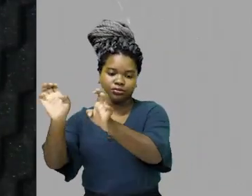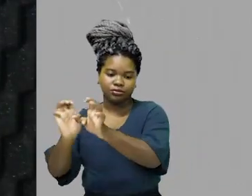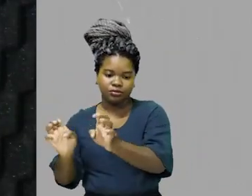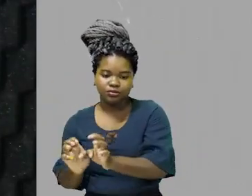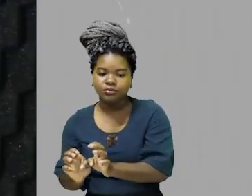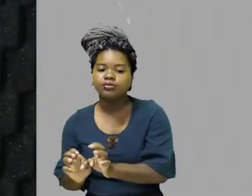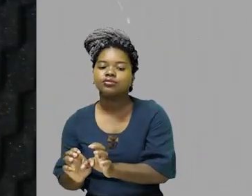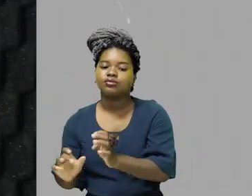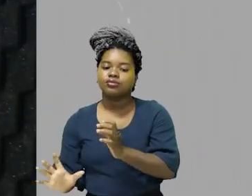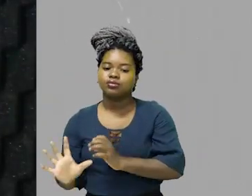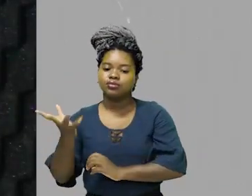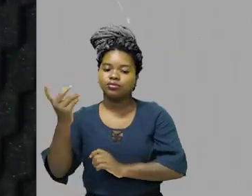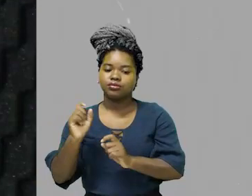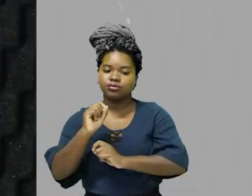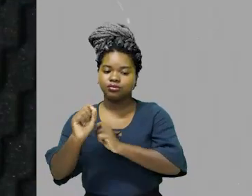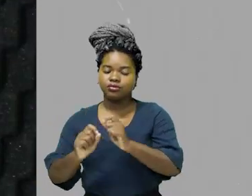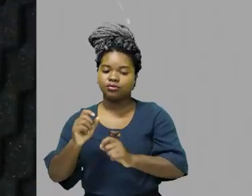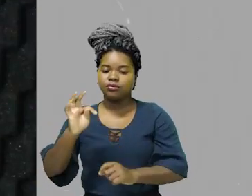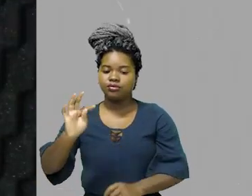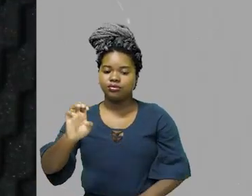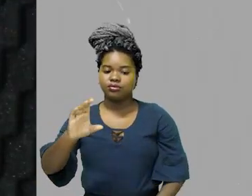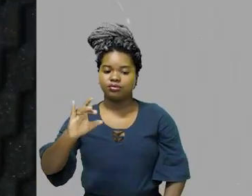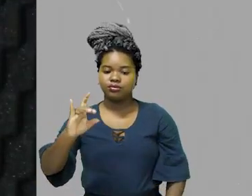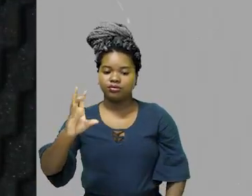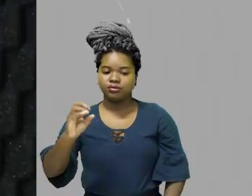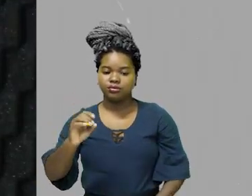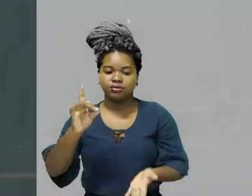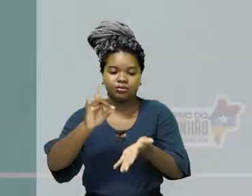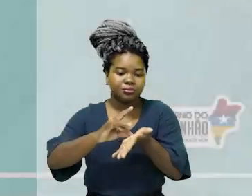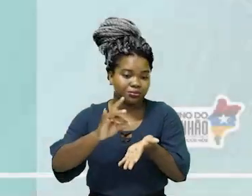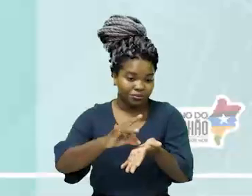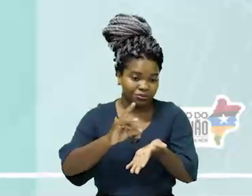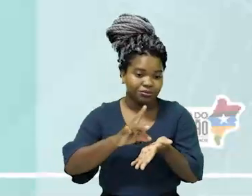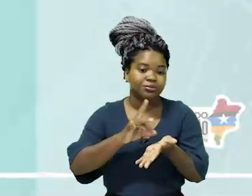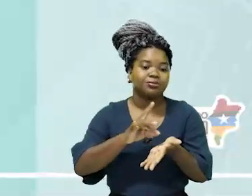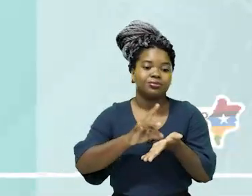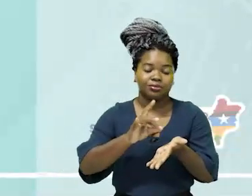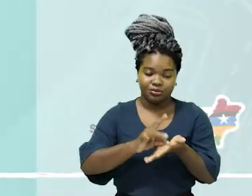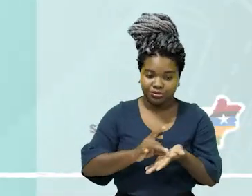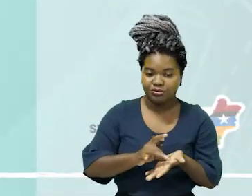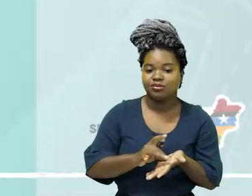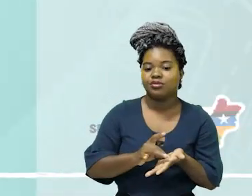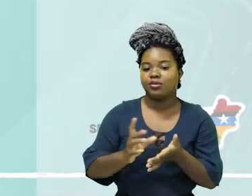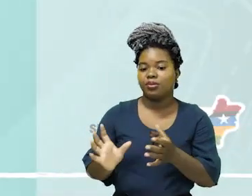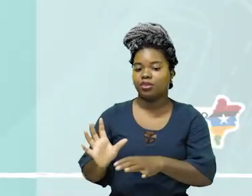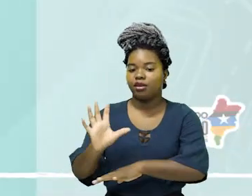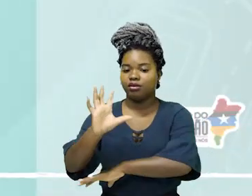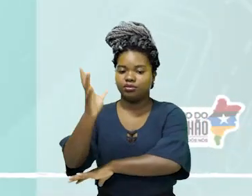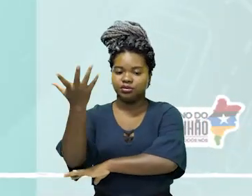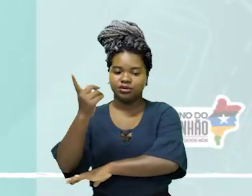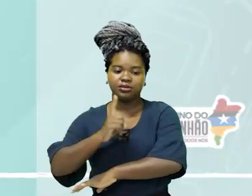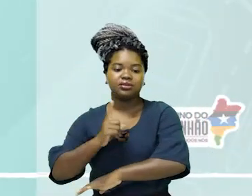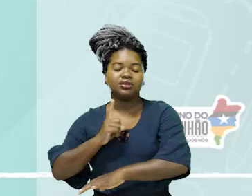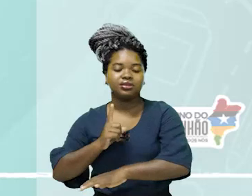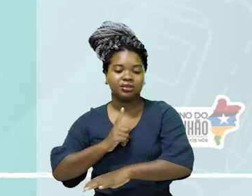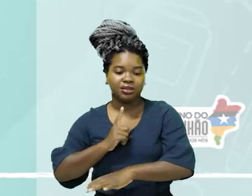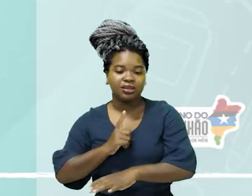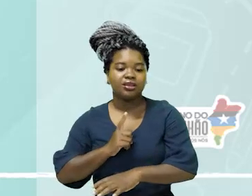estruturas formadas por tecido verdadeiro. Então, no caso das plantas, existe a formação de